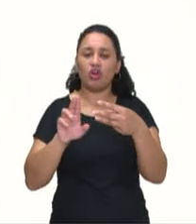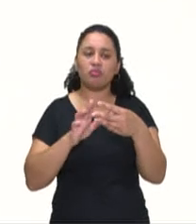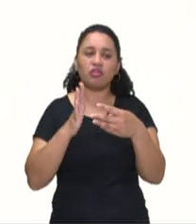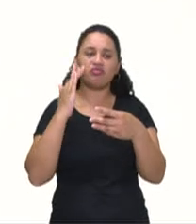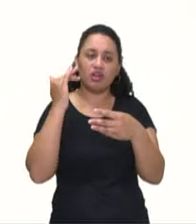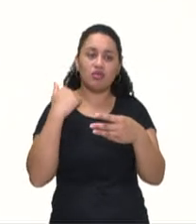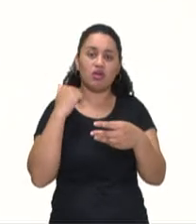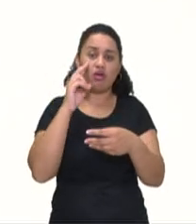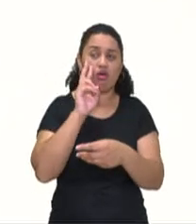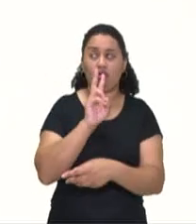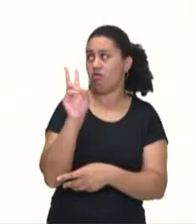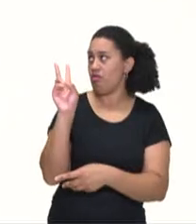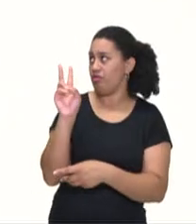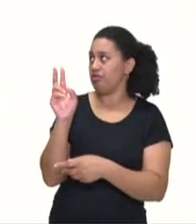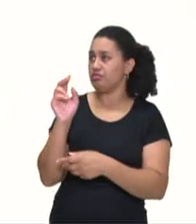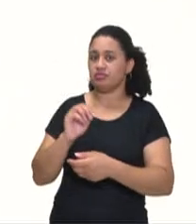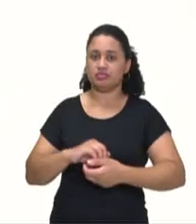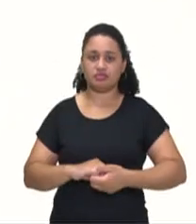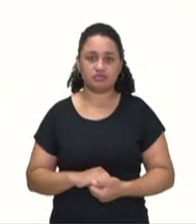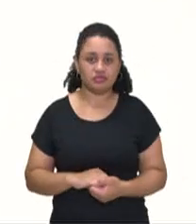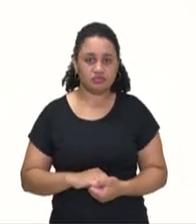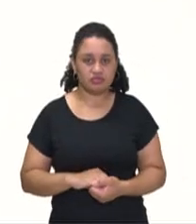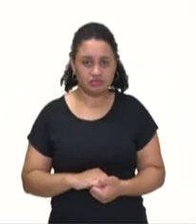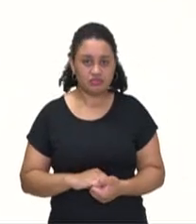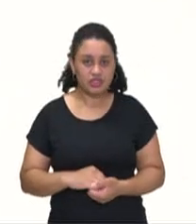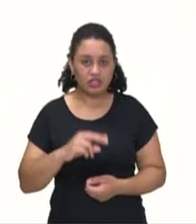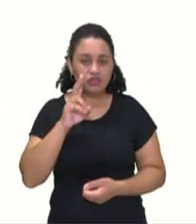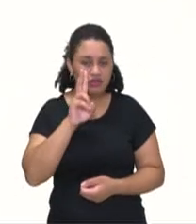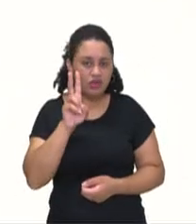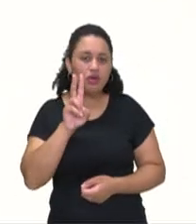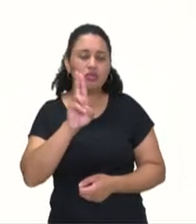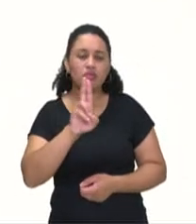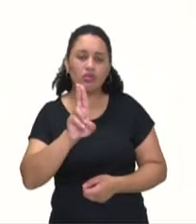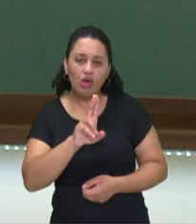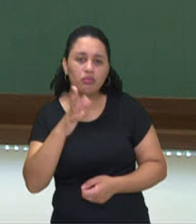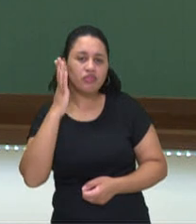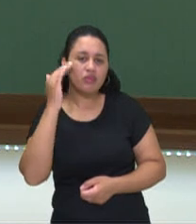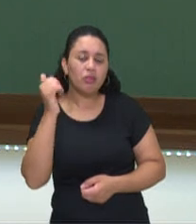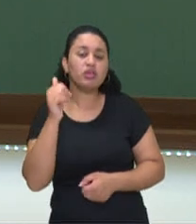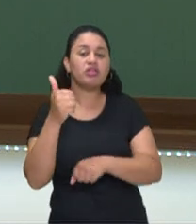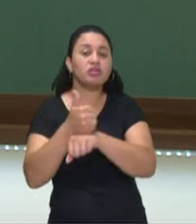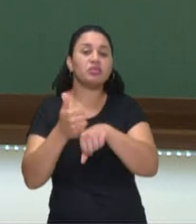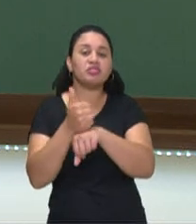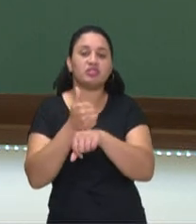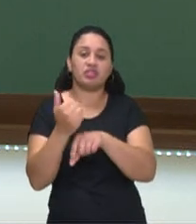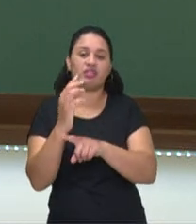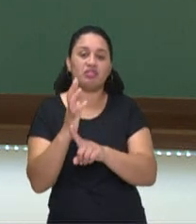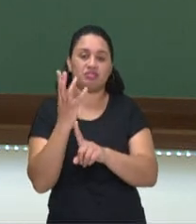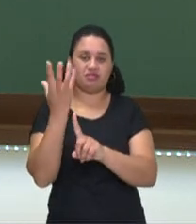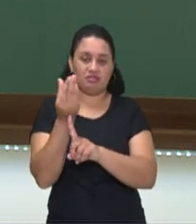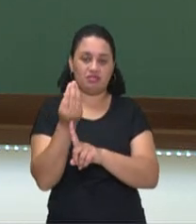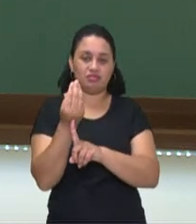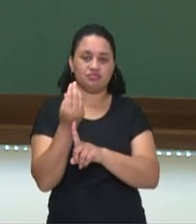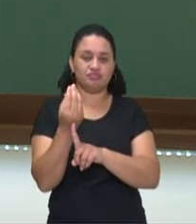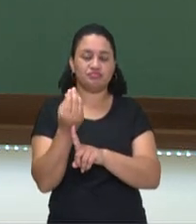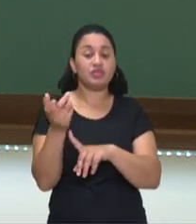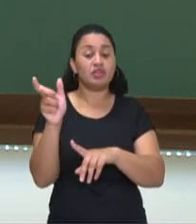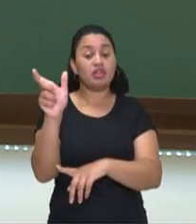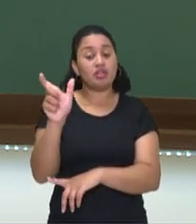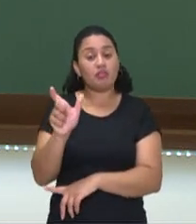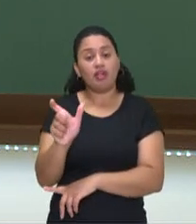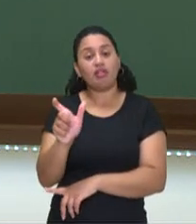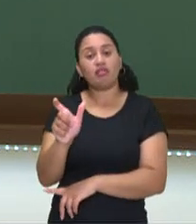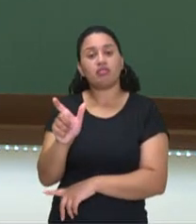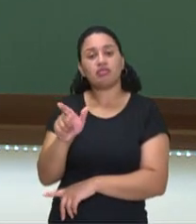Paul Burry, entre outros. Então, esse termo arte cinética, ele aparece mesmo